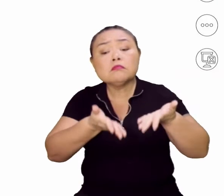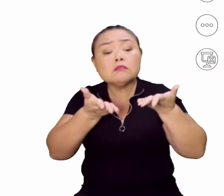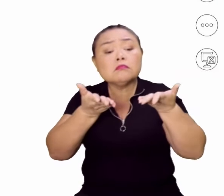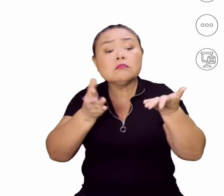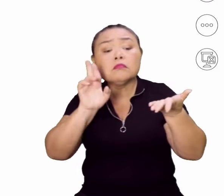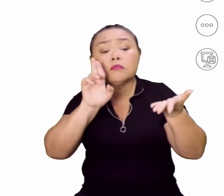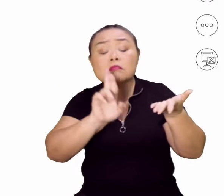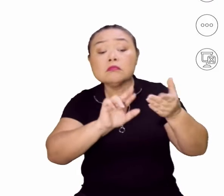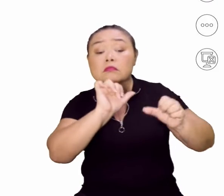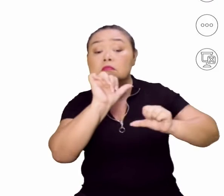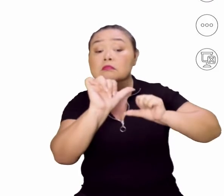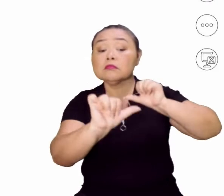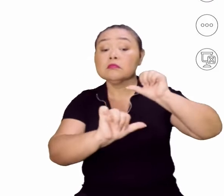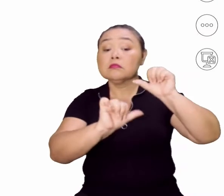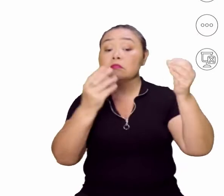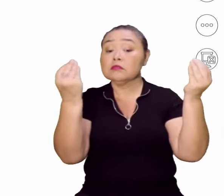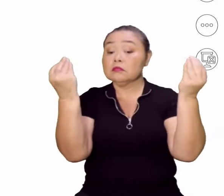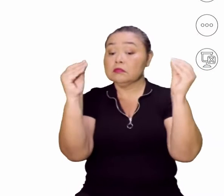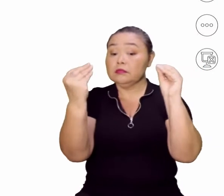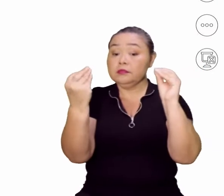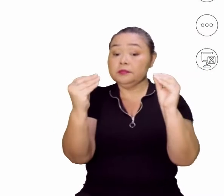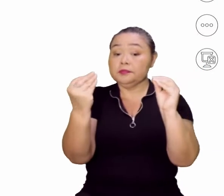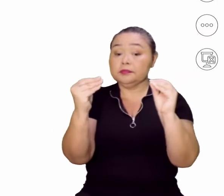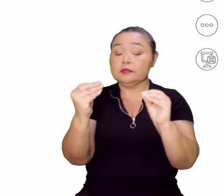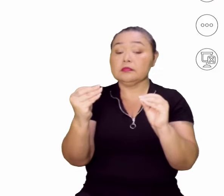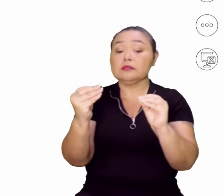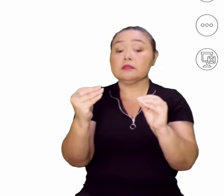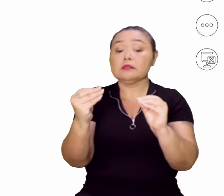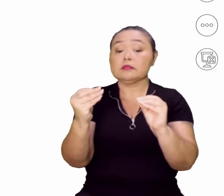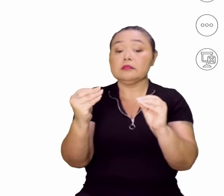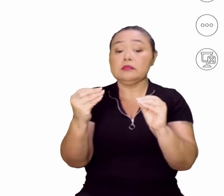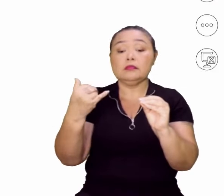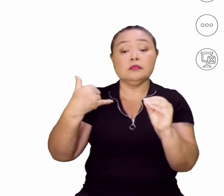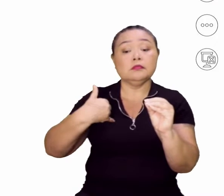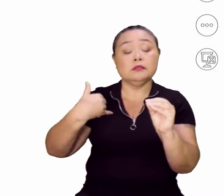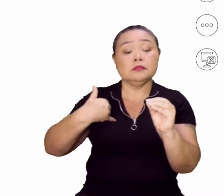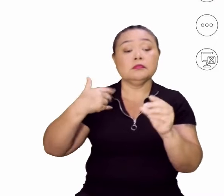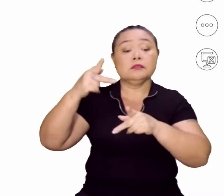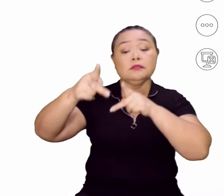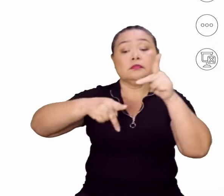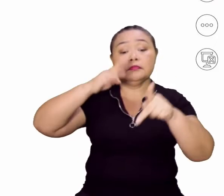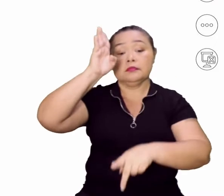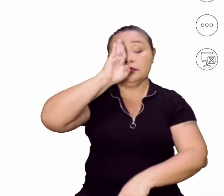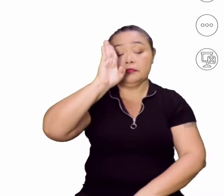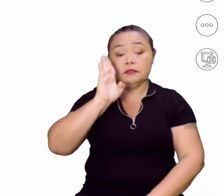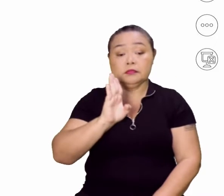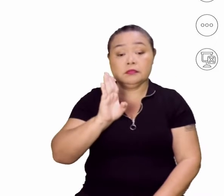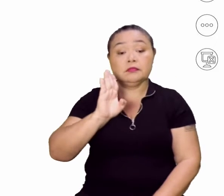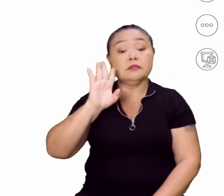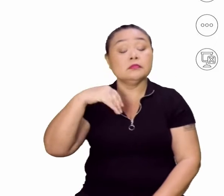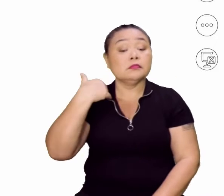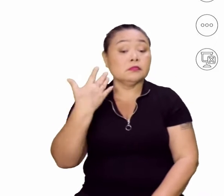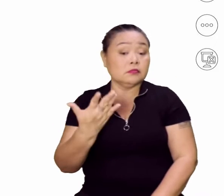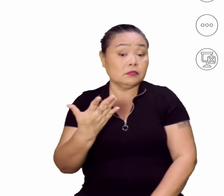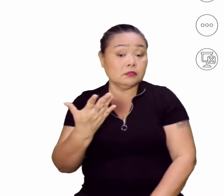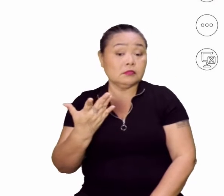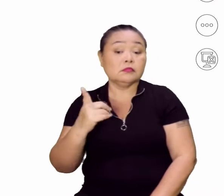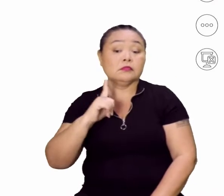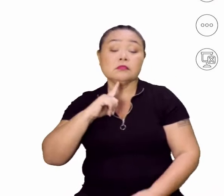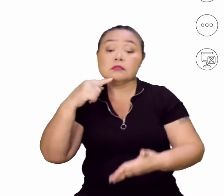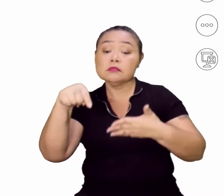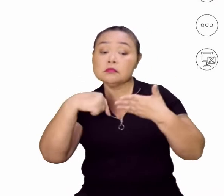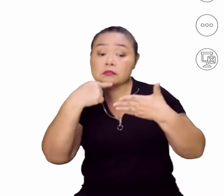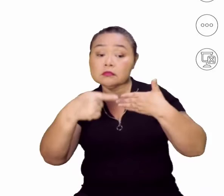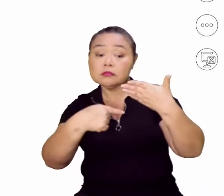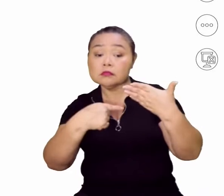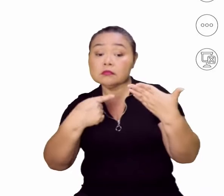oferecer uma resposta às transformações na composição etária da população brasileira. Essas ações têm